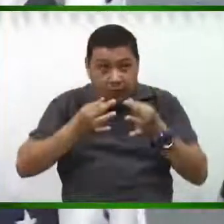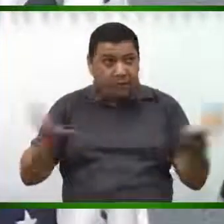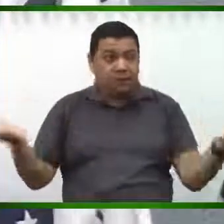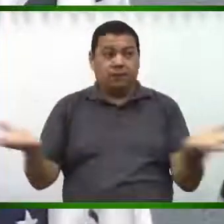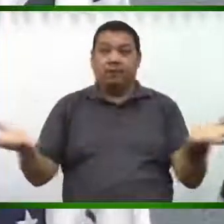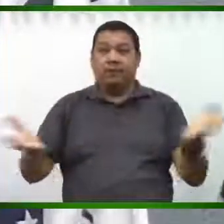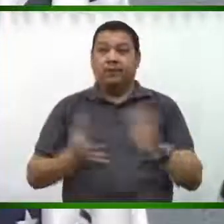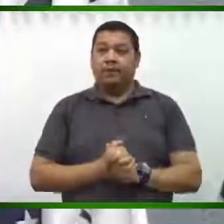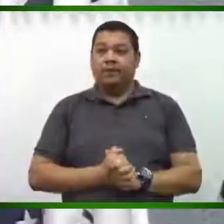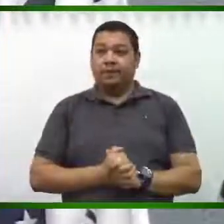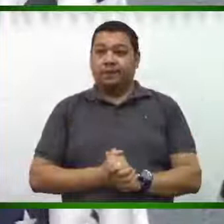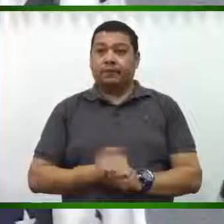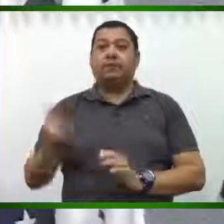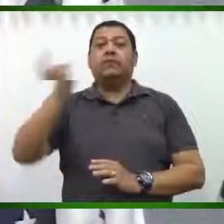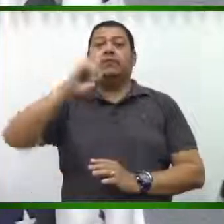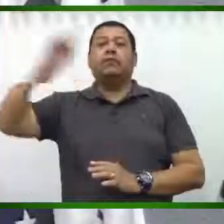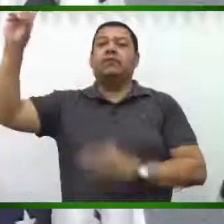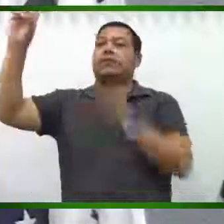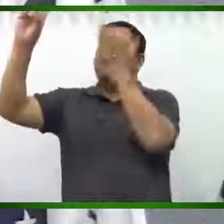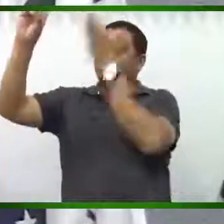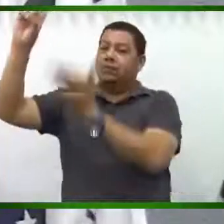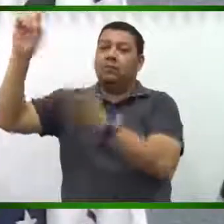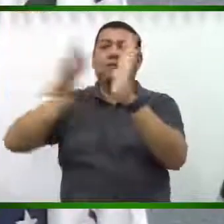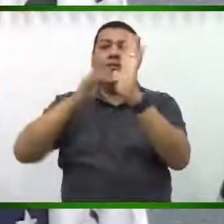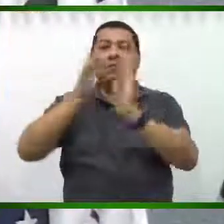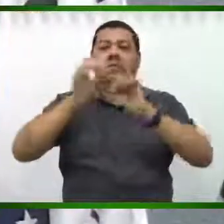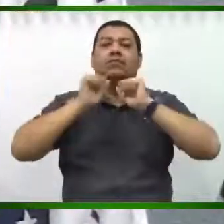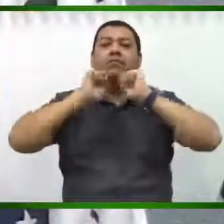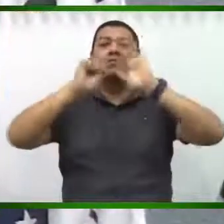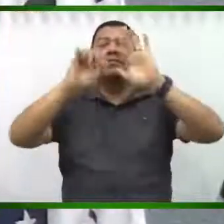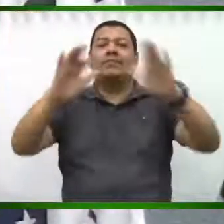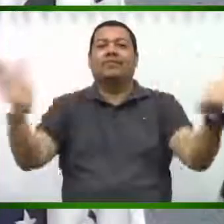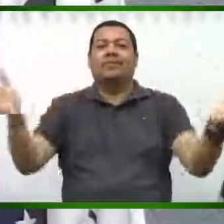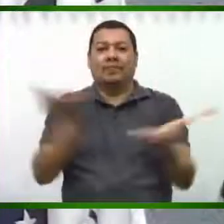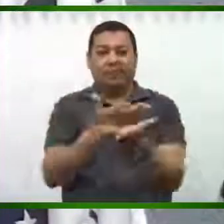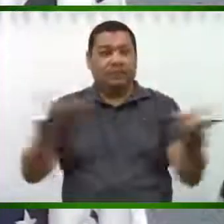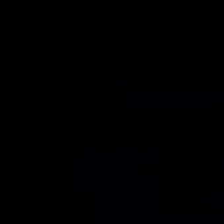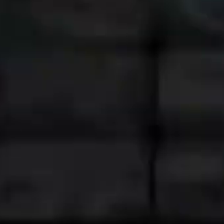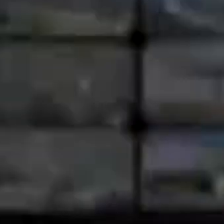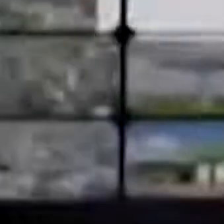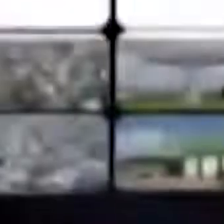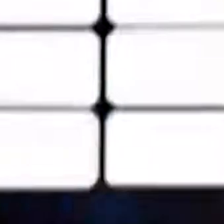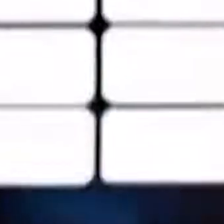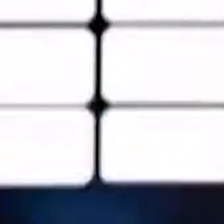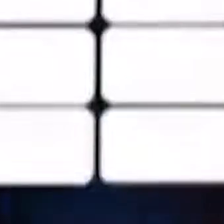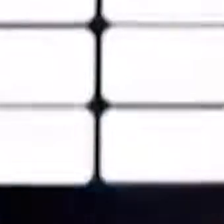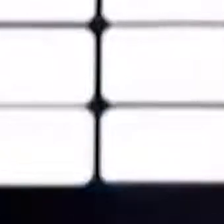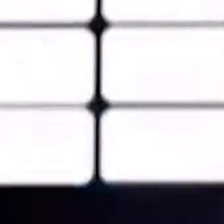momento. Que Deus em Cristo abençoe a todos. Uma ótima semana a todos.